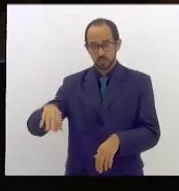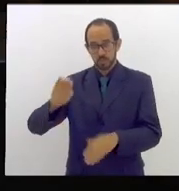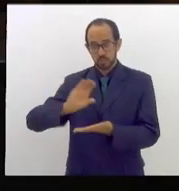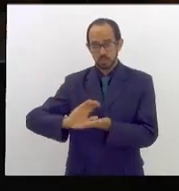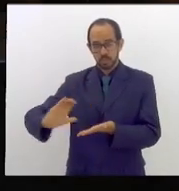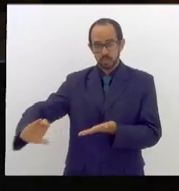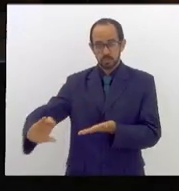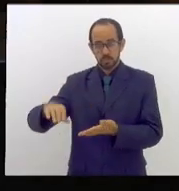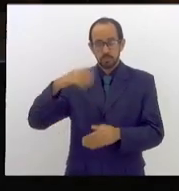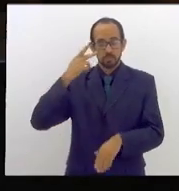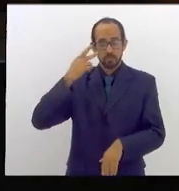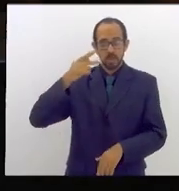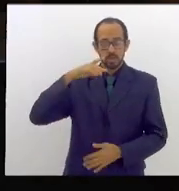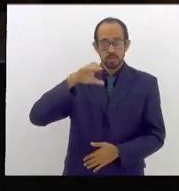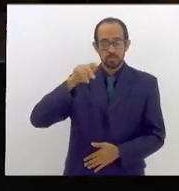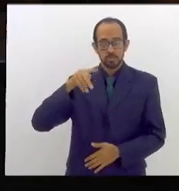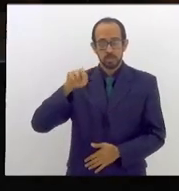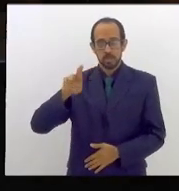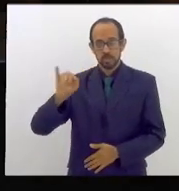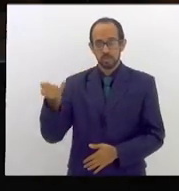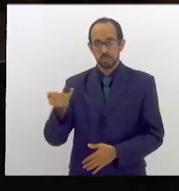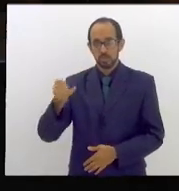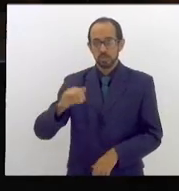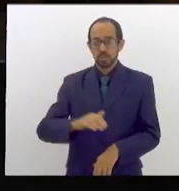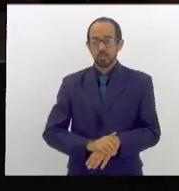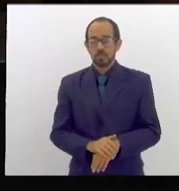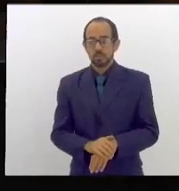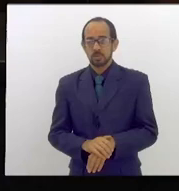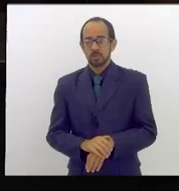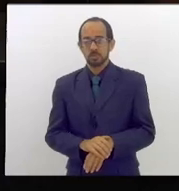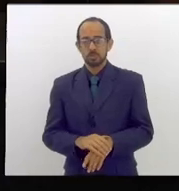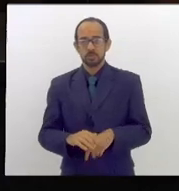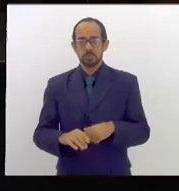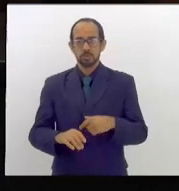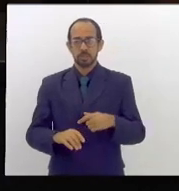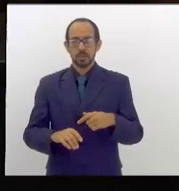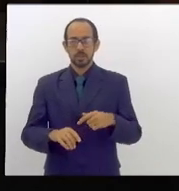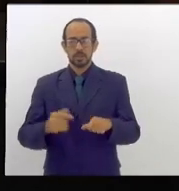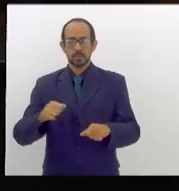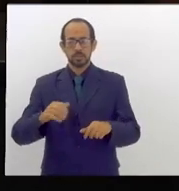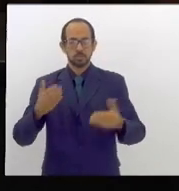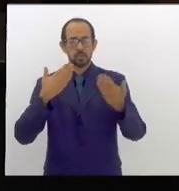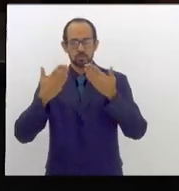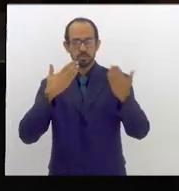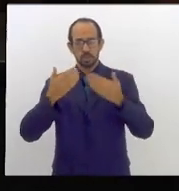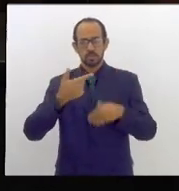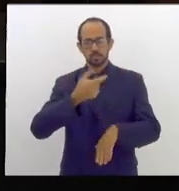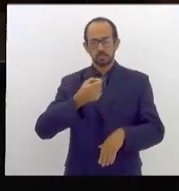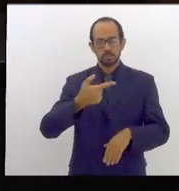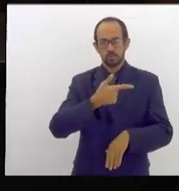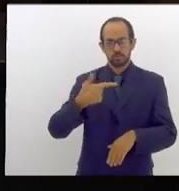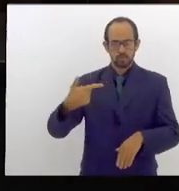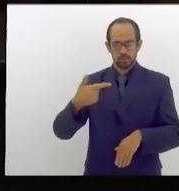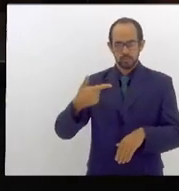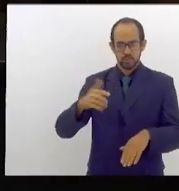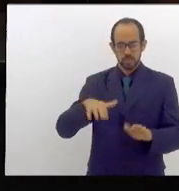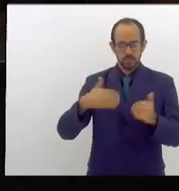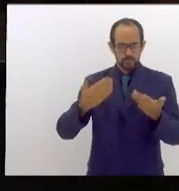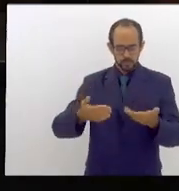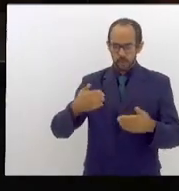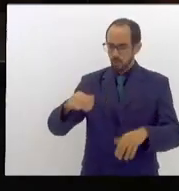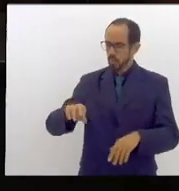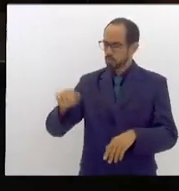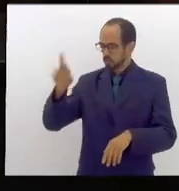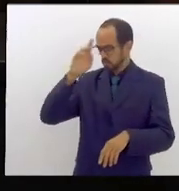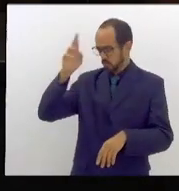destinado a serpente de acordo quando compa usar o orçamento de 2022 e não à toa senhor presidente